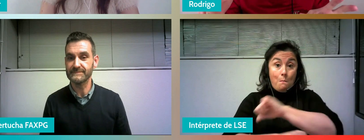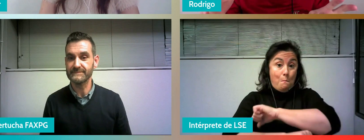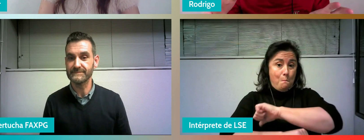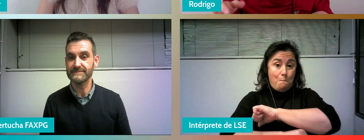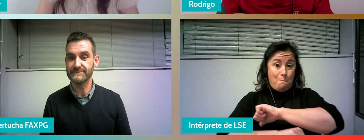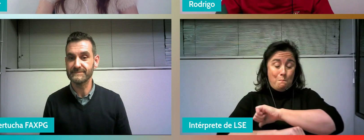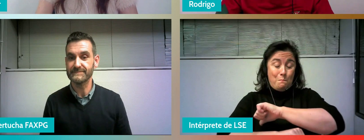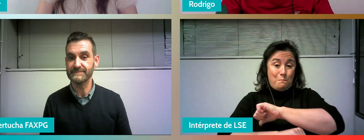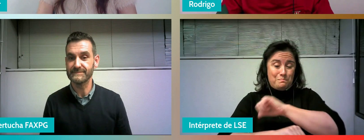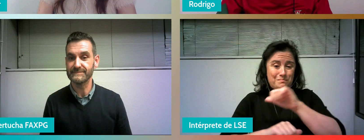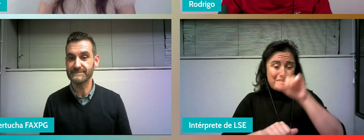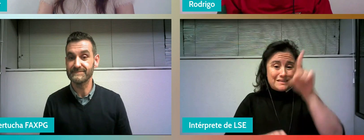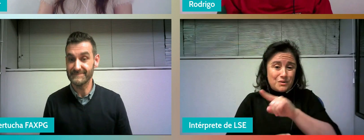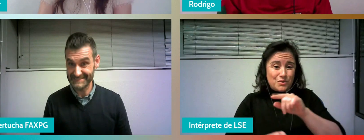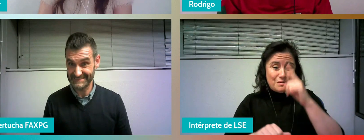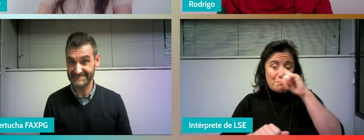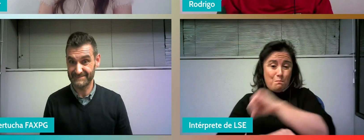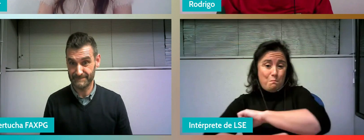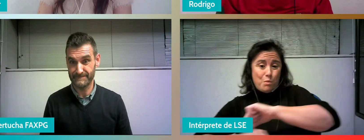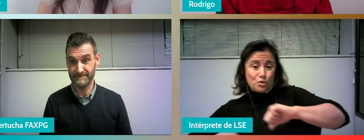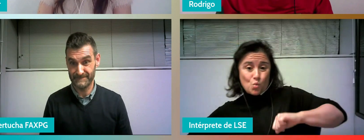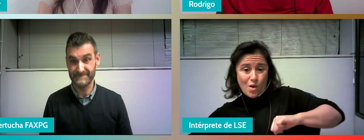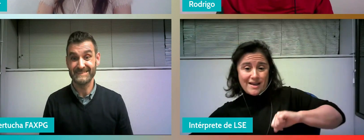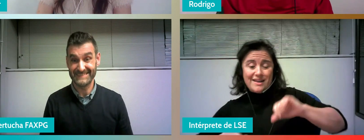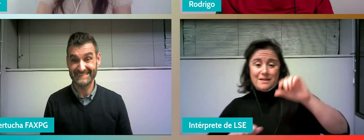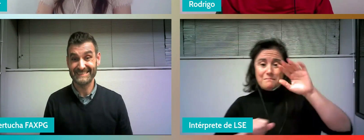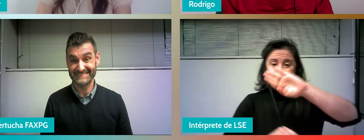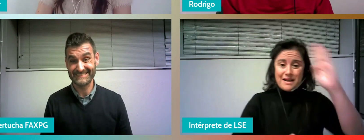são a mesma língua gestual?